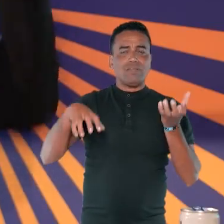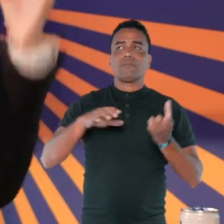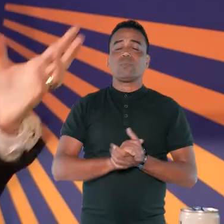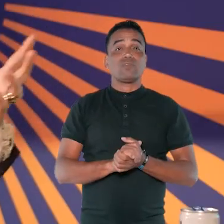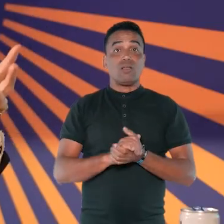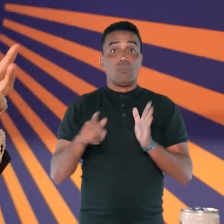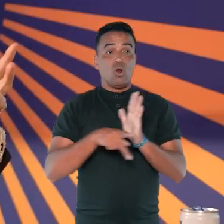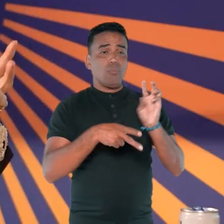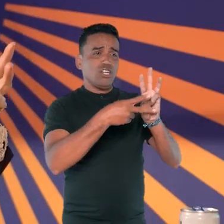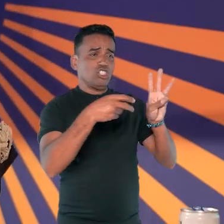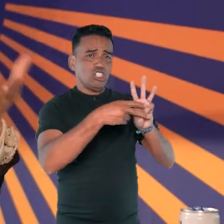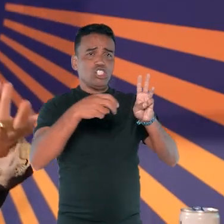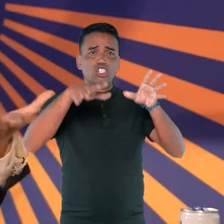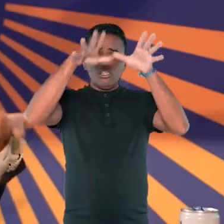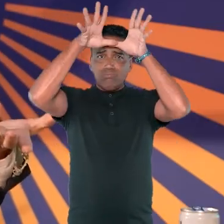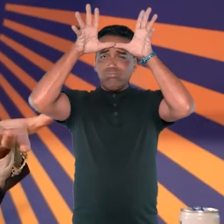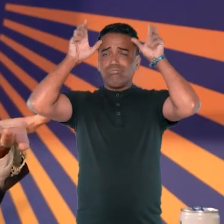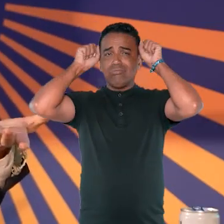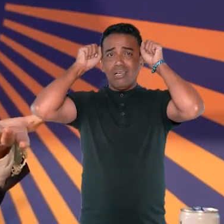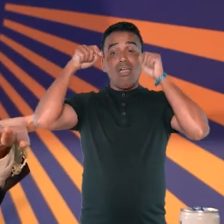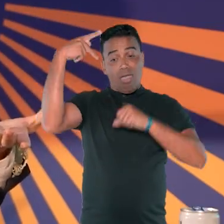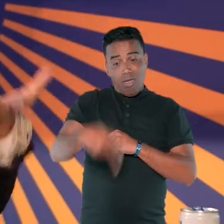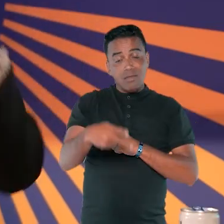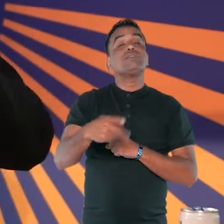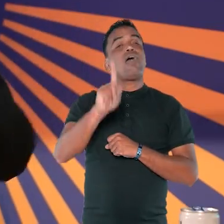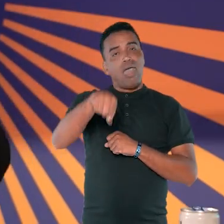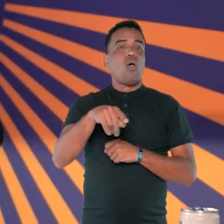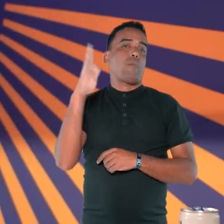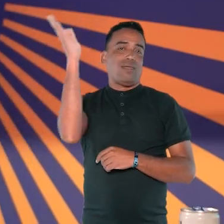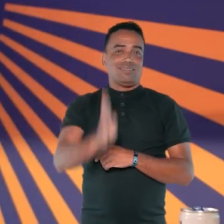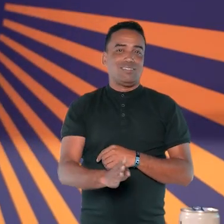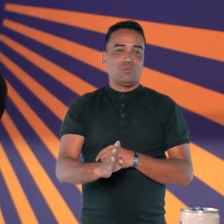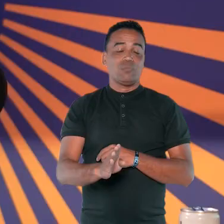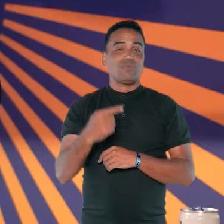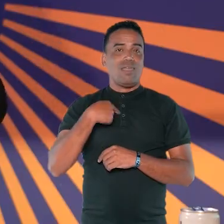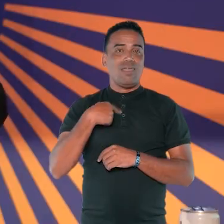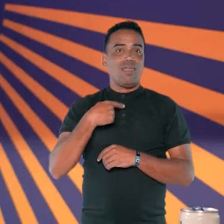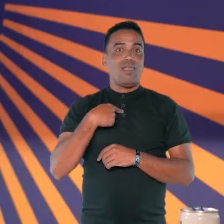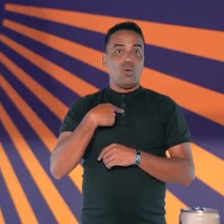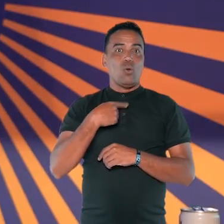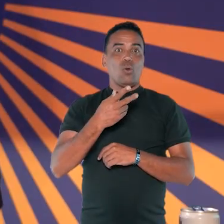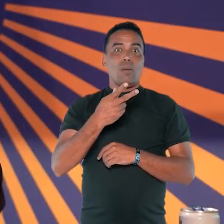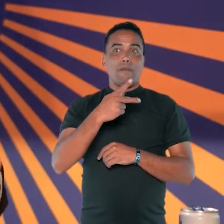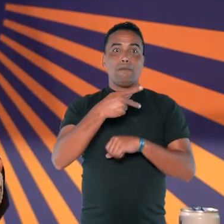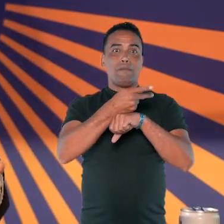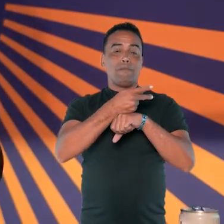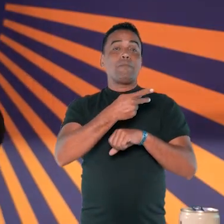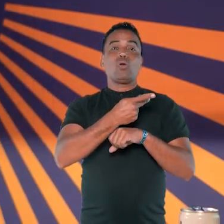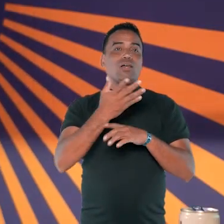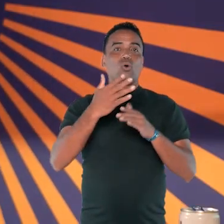de cocá e tudo, e aí eu dizia, isto é o Brasil. Eu, procuradora, vindo de um internato de